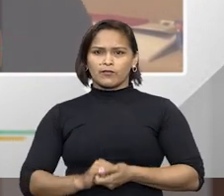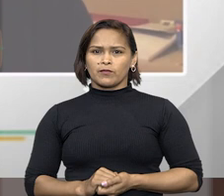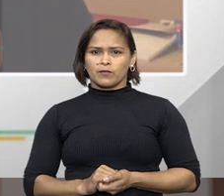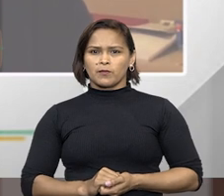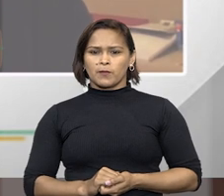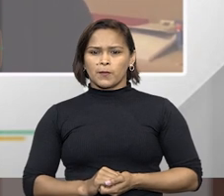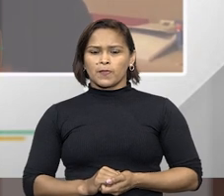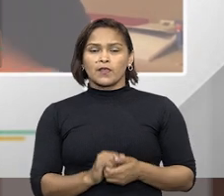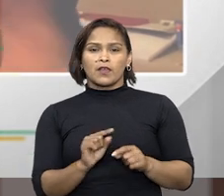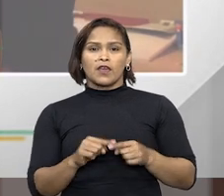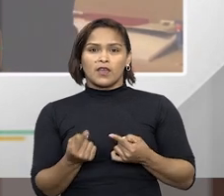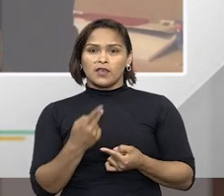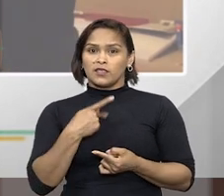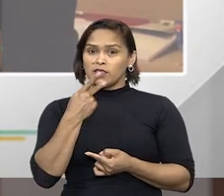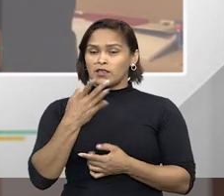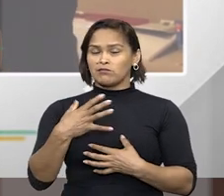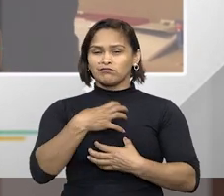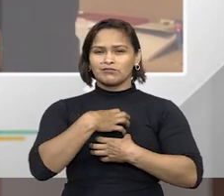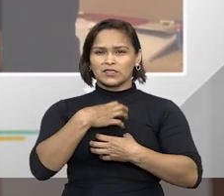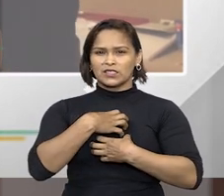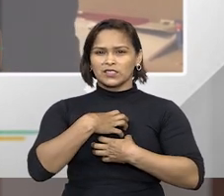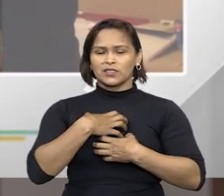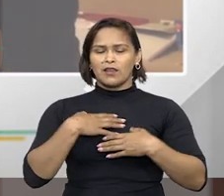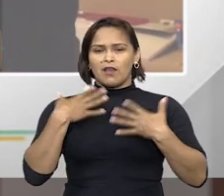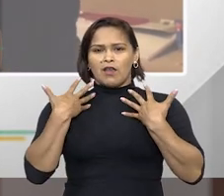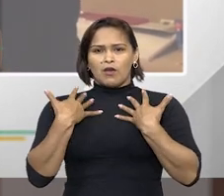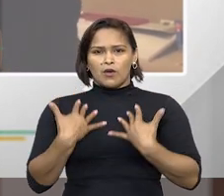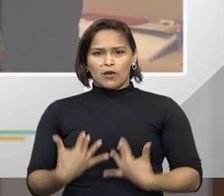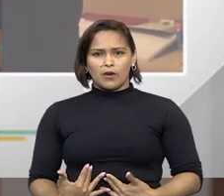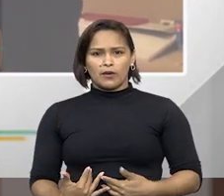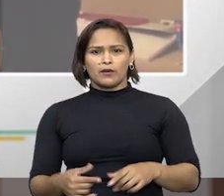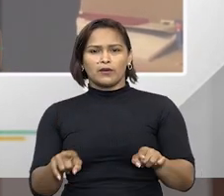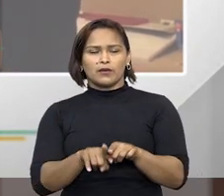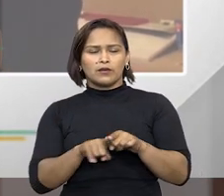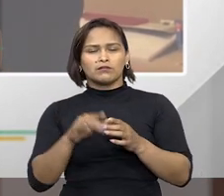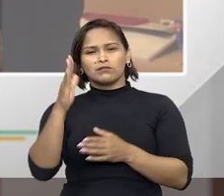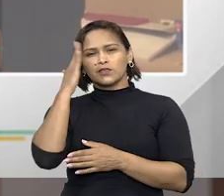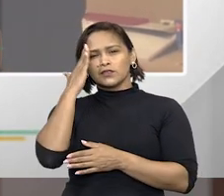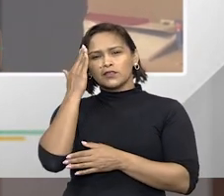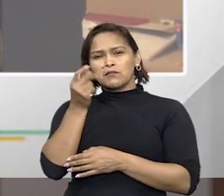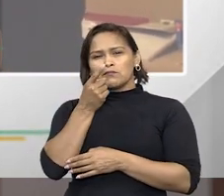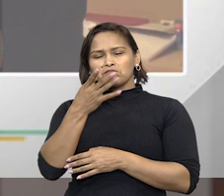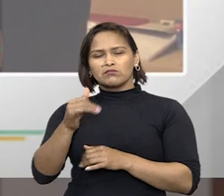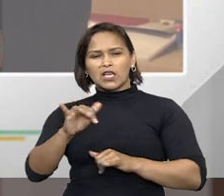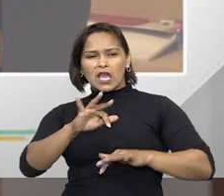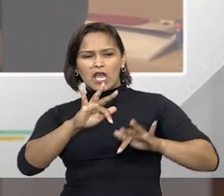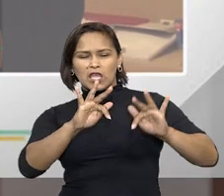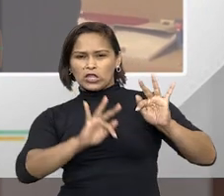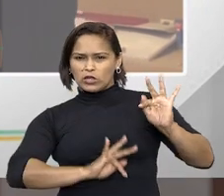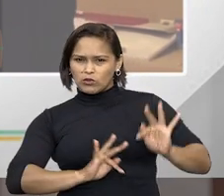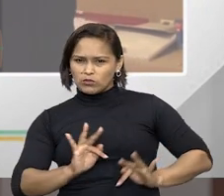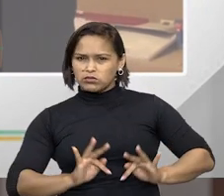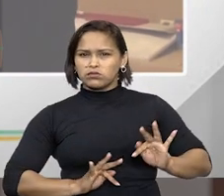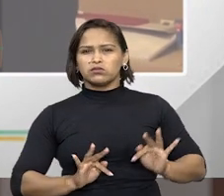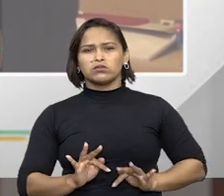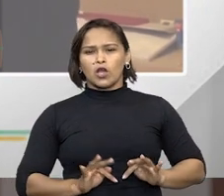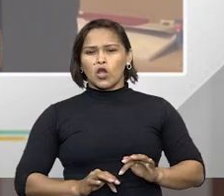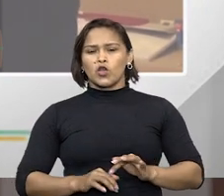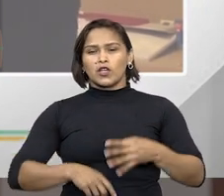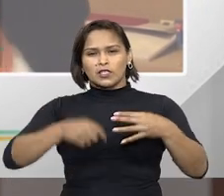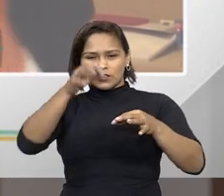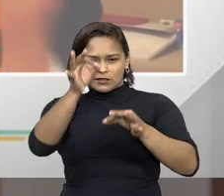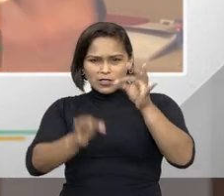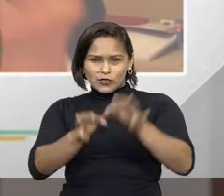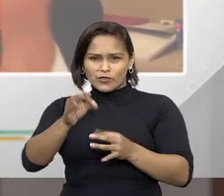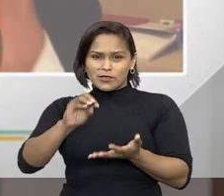pudessem, então, se sentir aliviados, né, com essa dor imensa, terrível, que é a dor da injustiça.